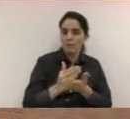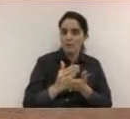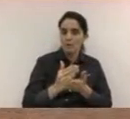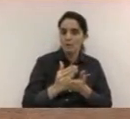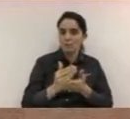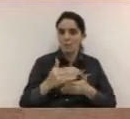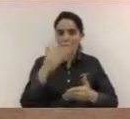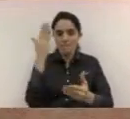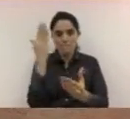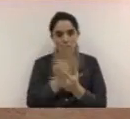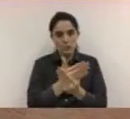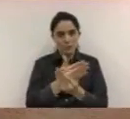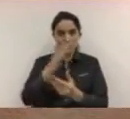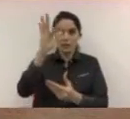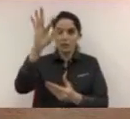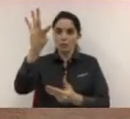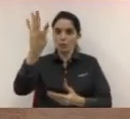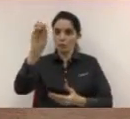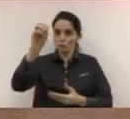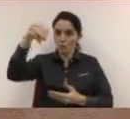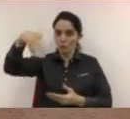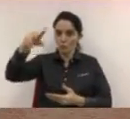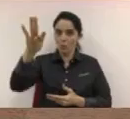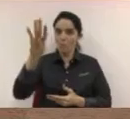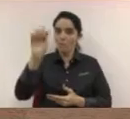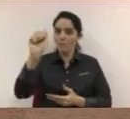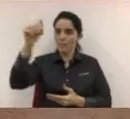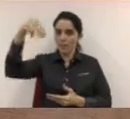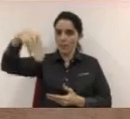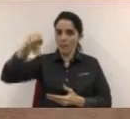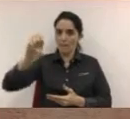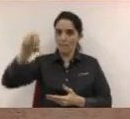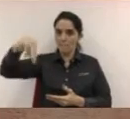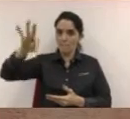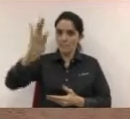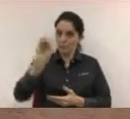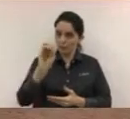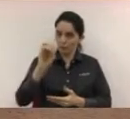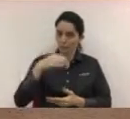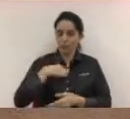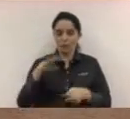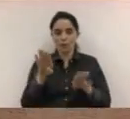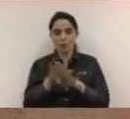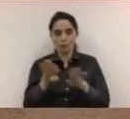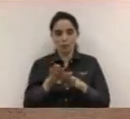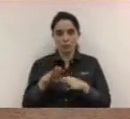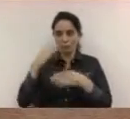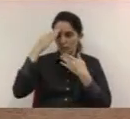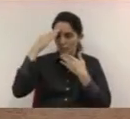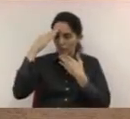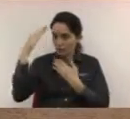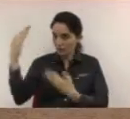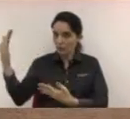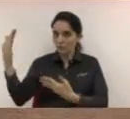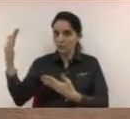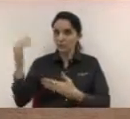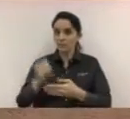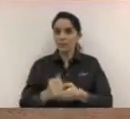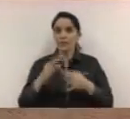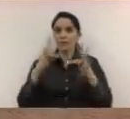bens históricos da cidade de Limeira. Também quero, por fim, agradecer a todos os coletivos